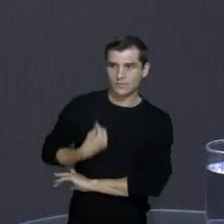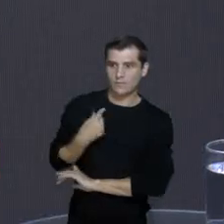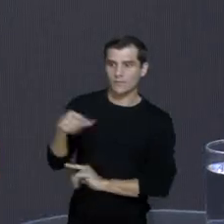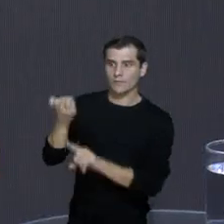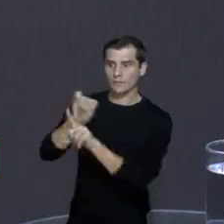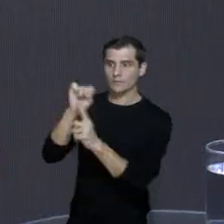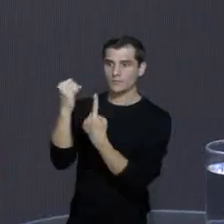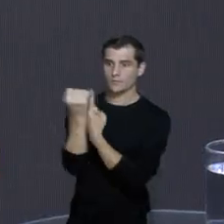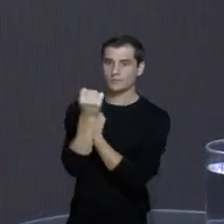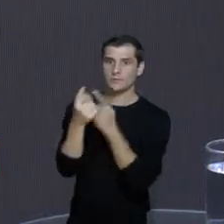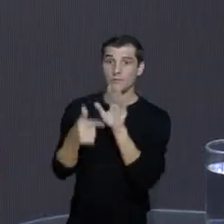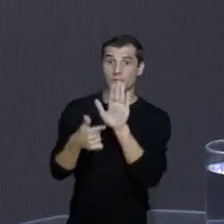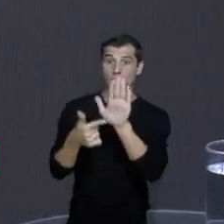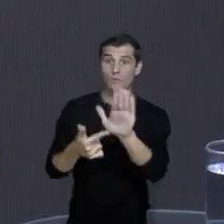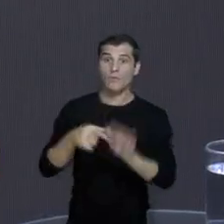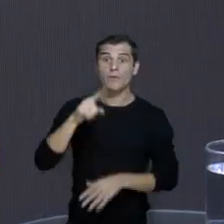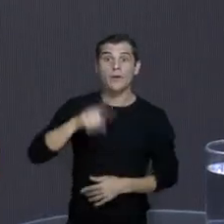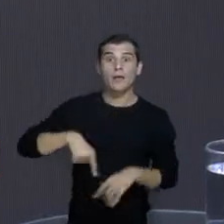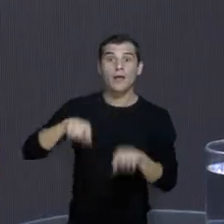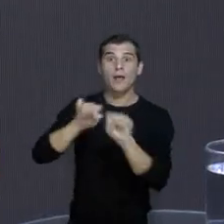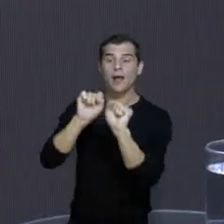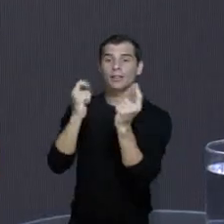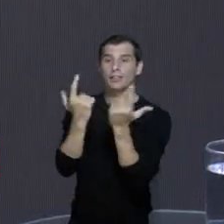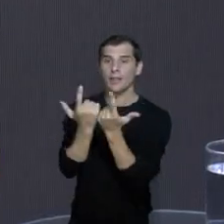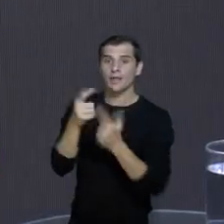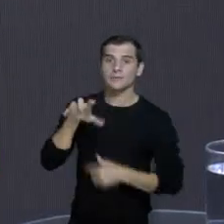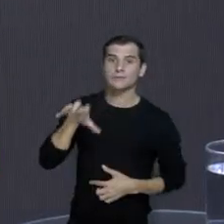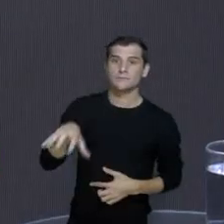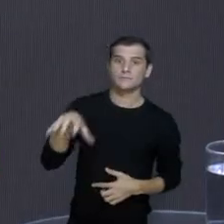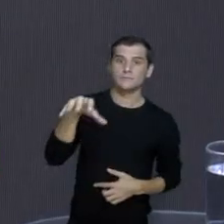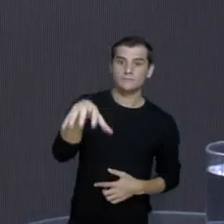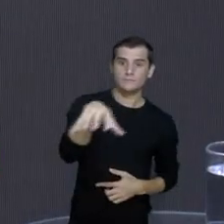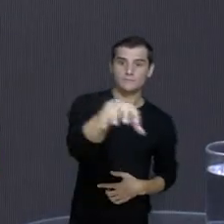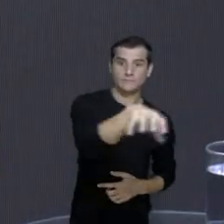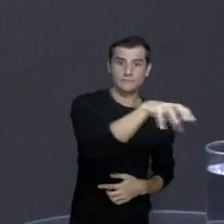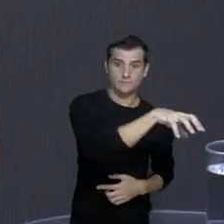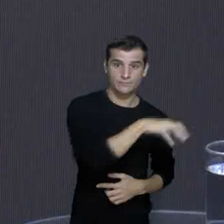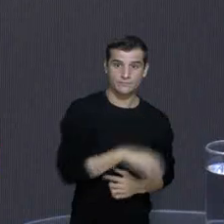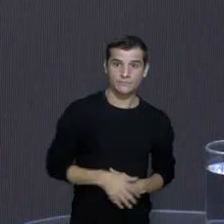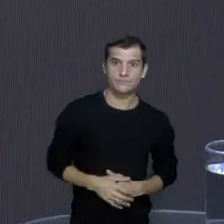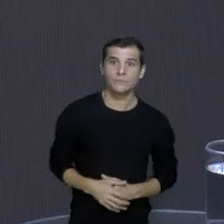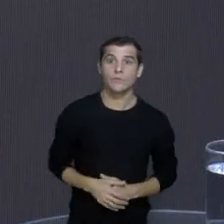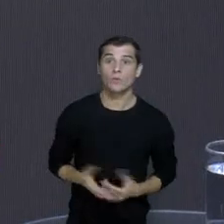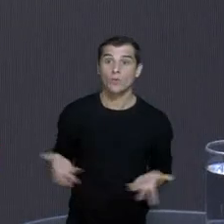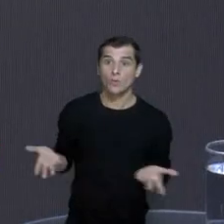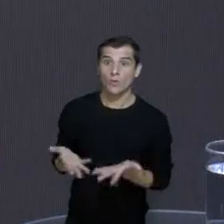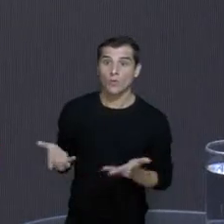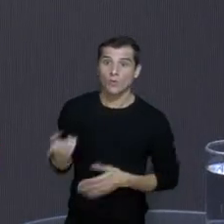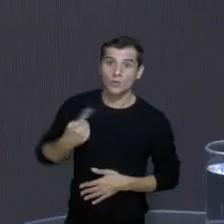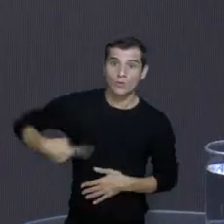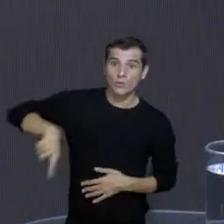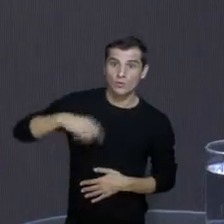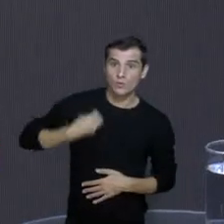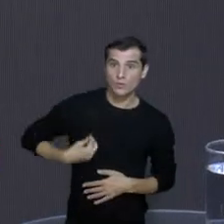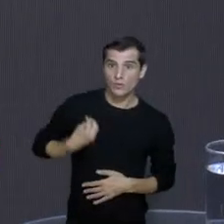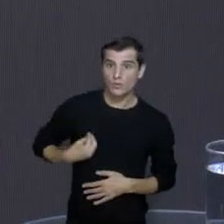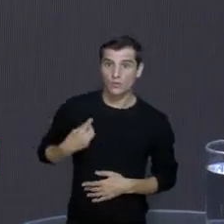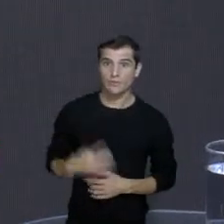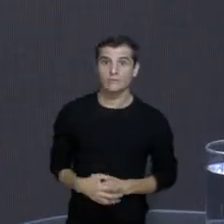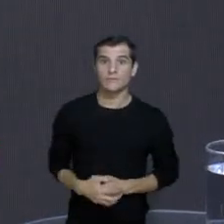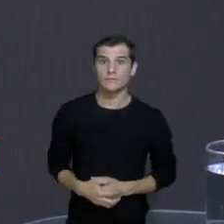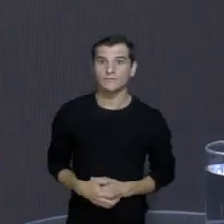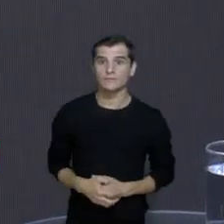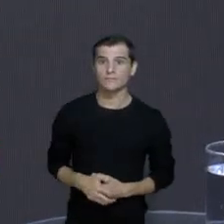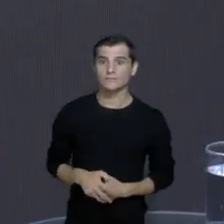o a alesc Itinerante Então hoje eh nós temos aqui na Assembleia as pessoas estão se locomovendo para